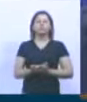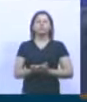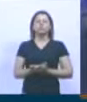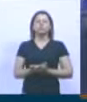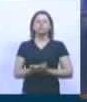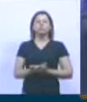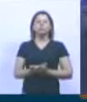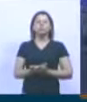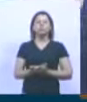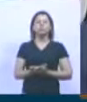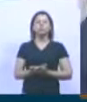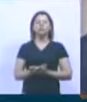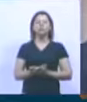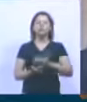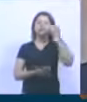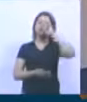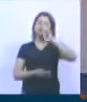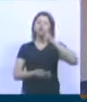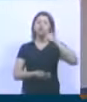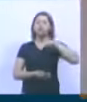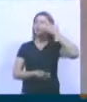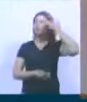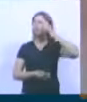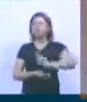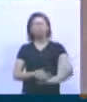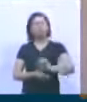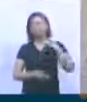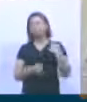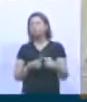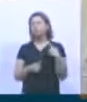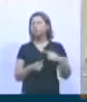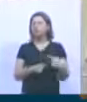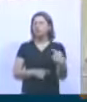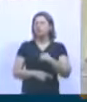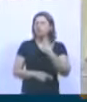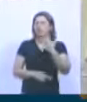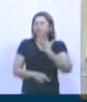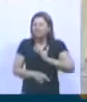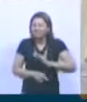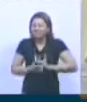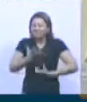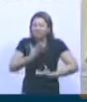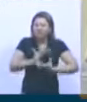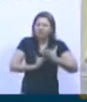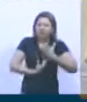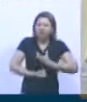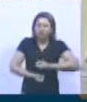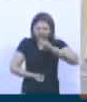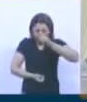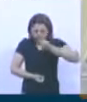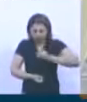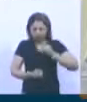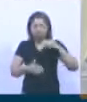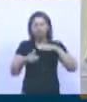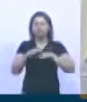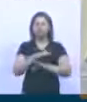Senhor, eu não sei o que foi que causou em mim tantos sentimentos de